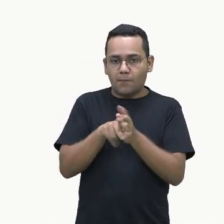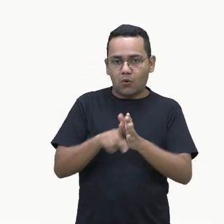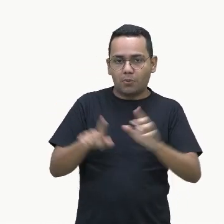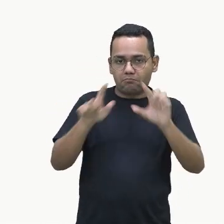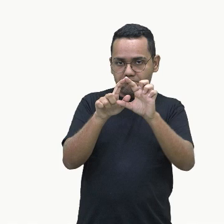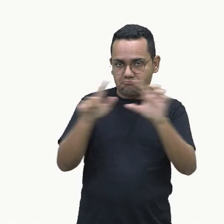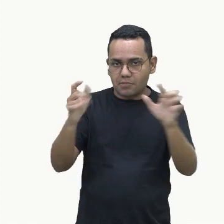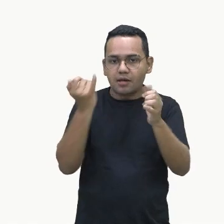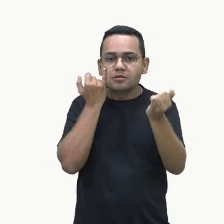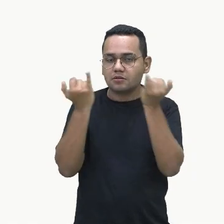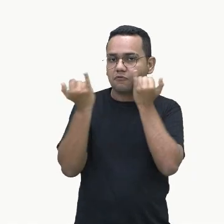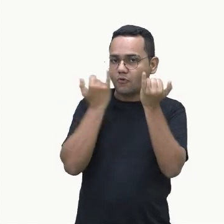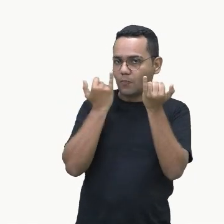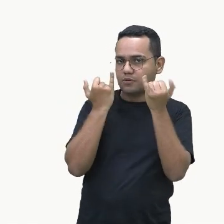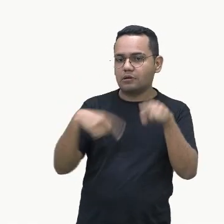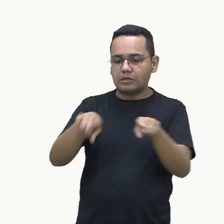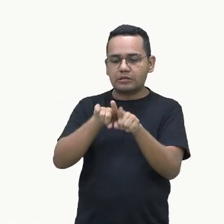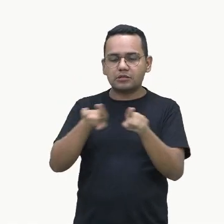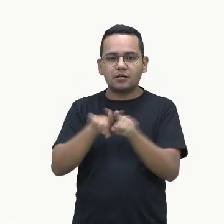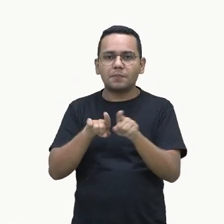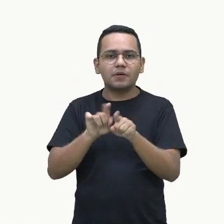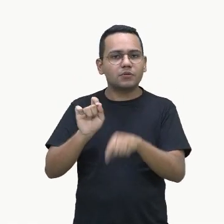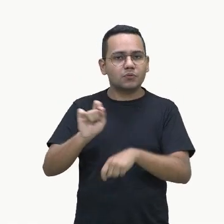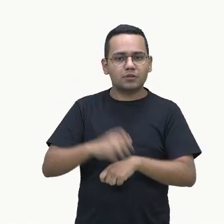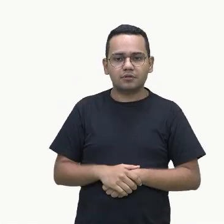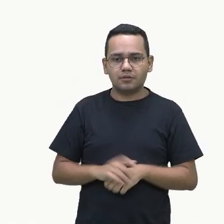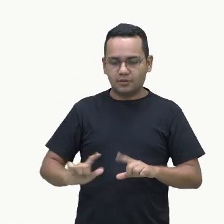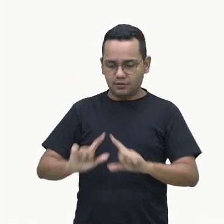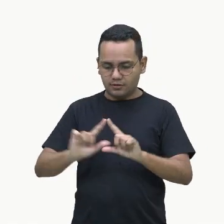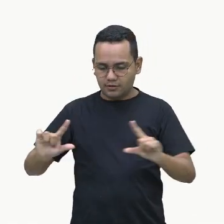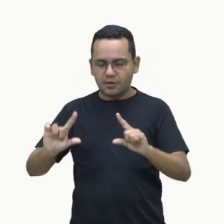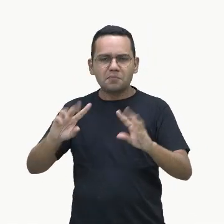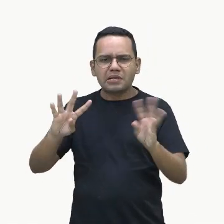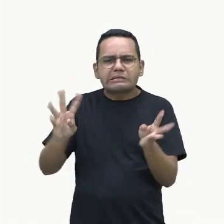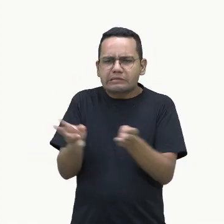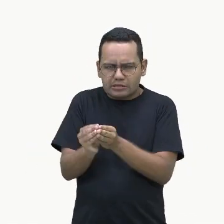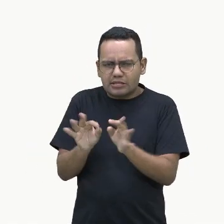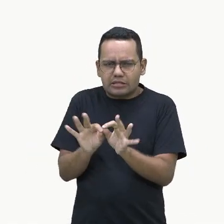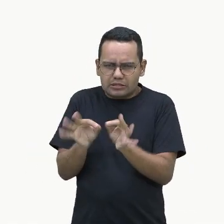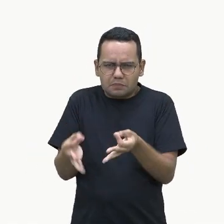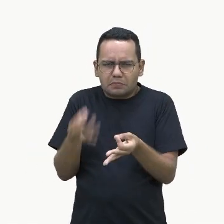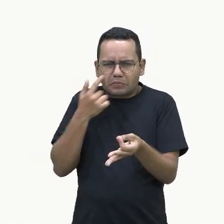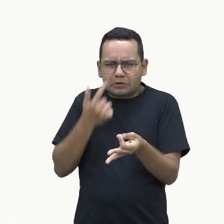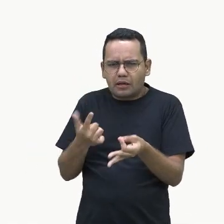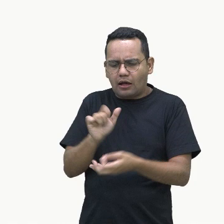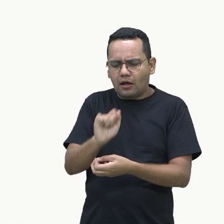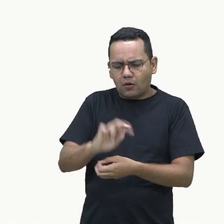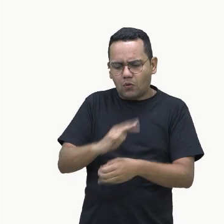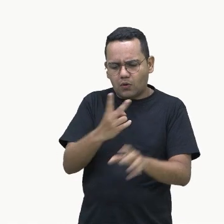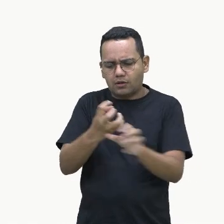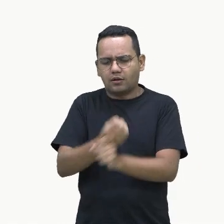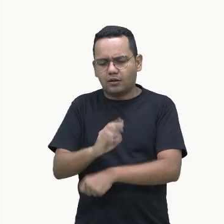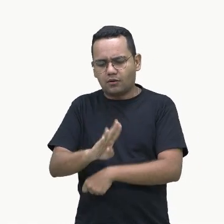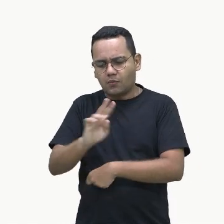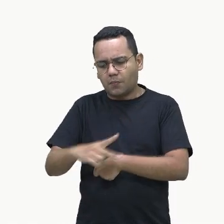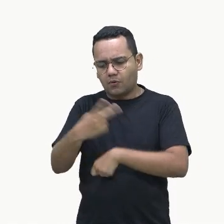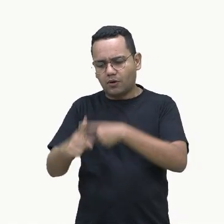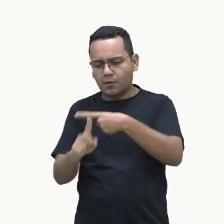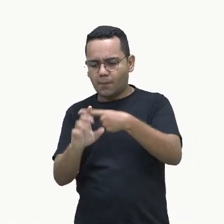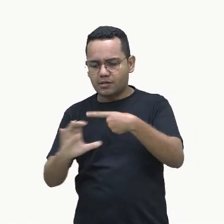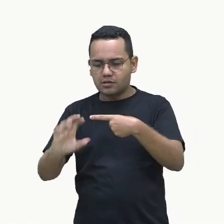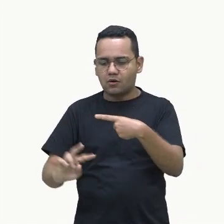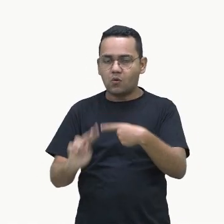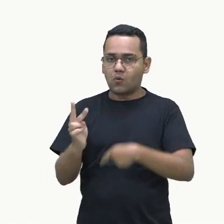caso as palavras, como o nosso teorema aqui no símbolo matemático, tudo bem? A ao quadrado é igual a b ao quadrado